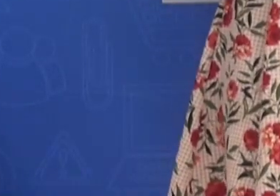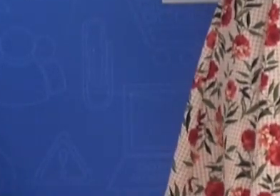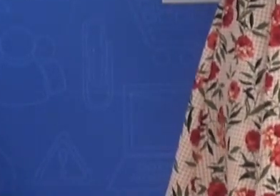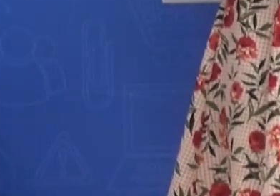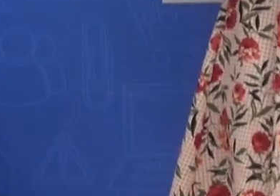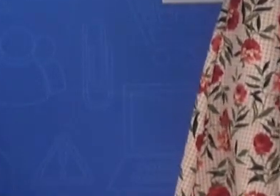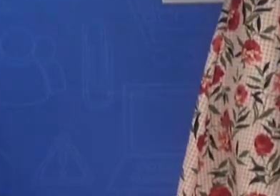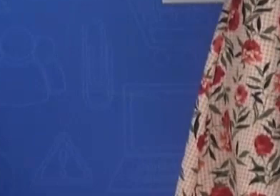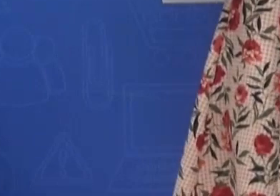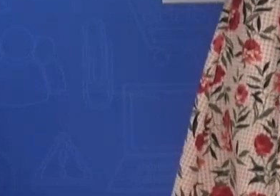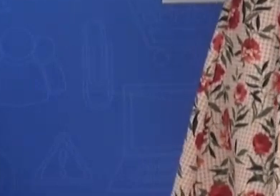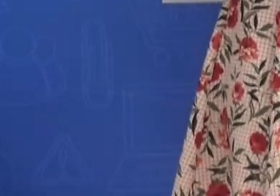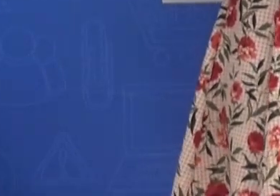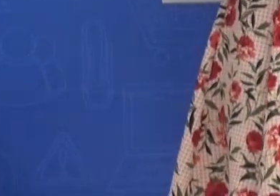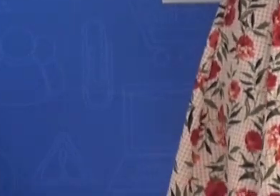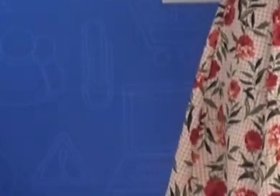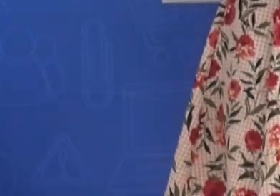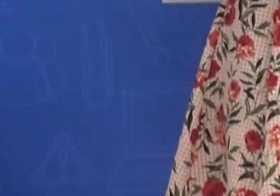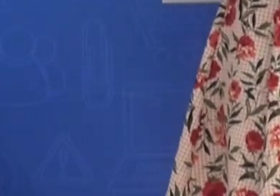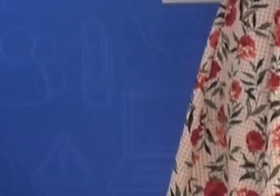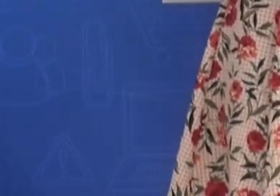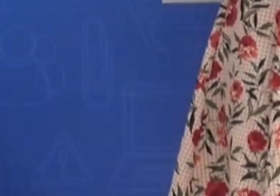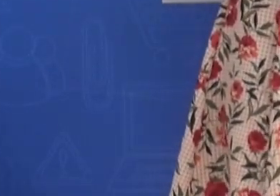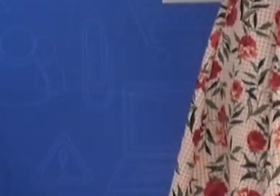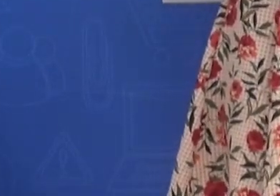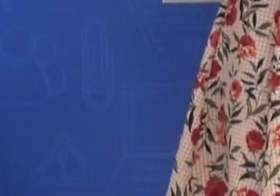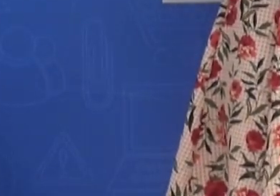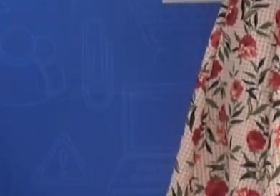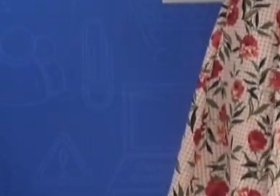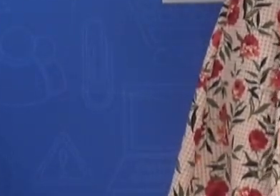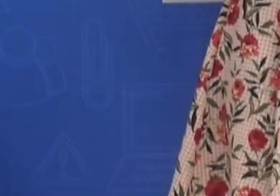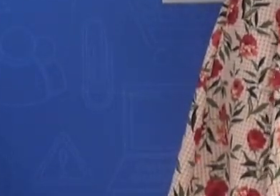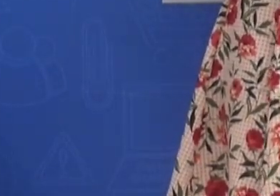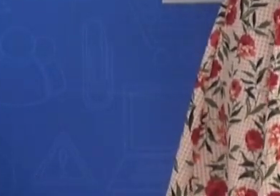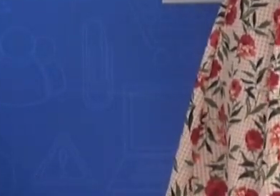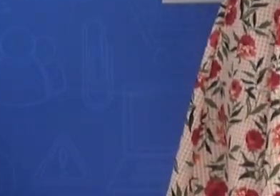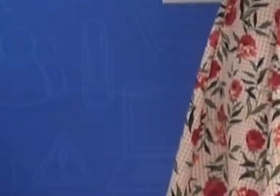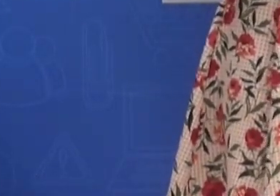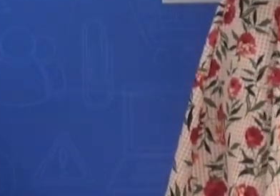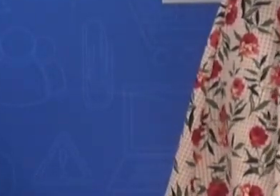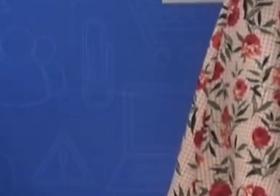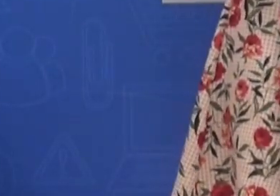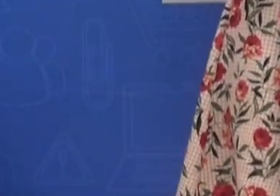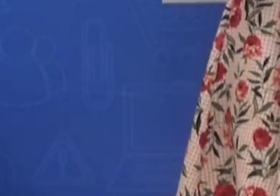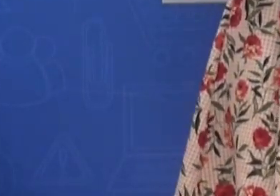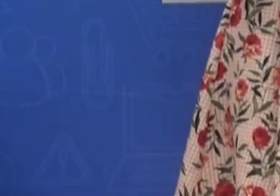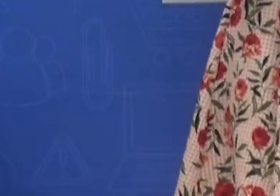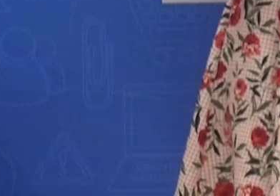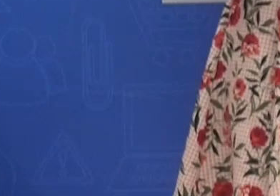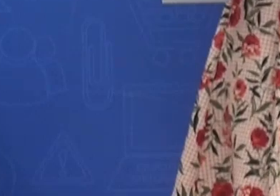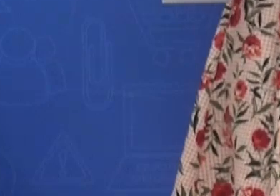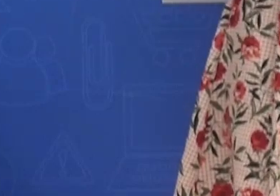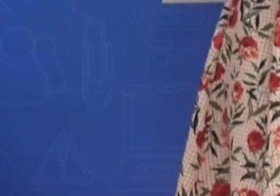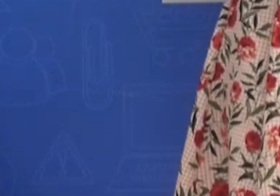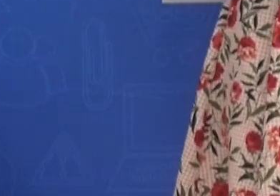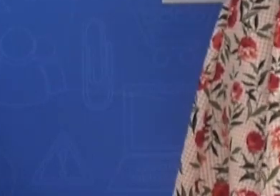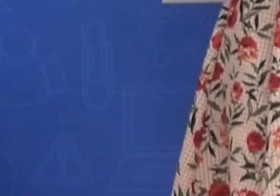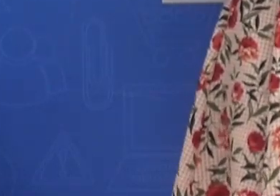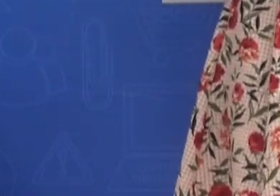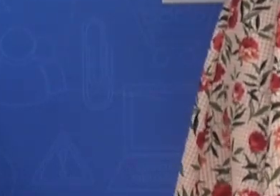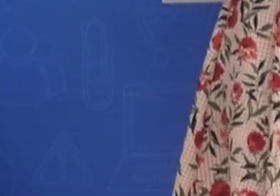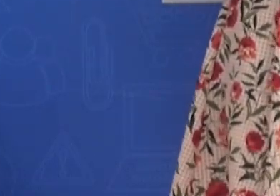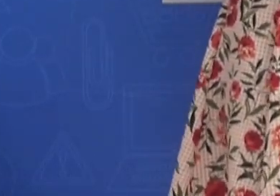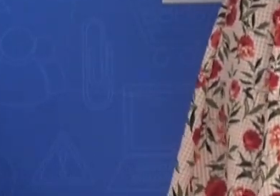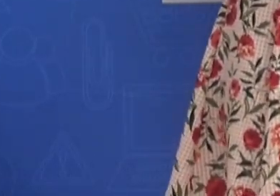Aí então, vamos então aqui falar do cartão de todos. Consultas a partir de R$ 24,00 com o Clínico Geral. Roda VD aí com o